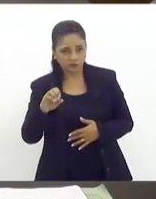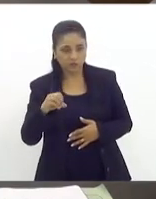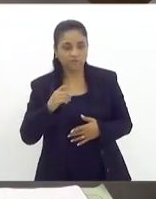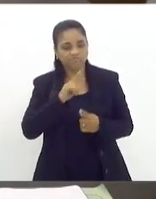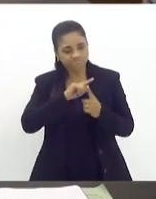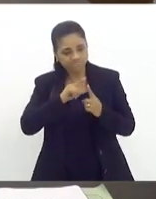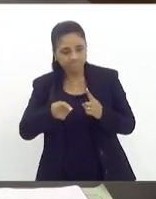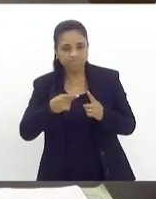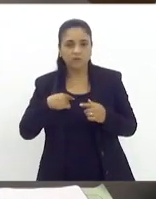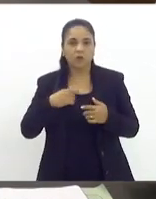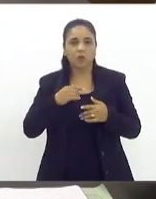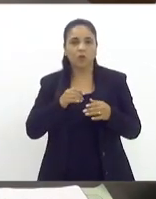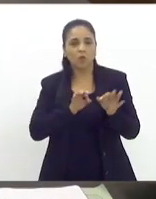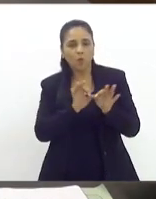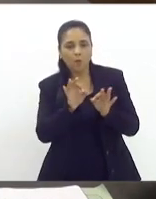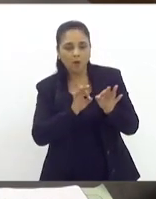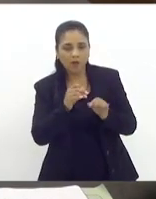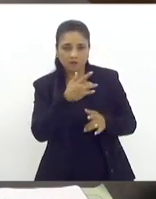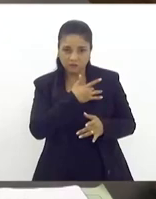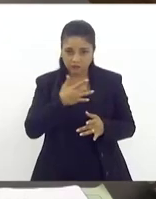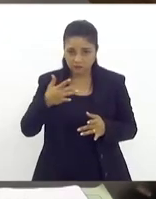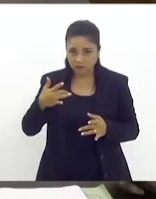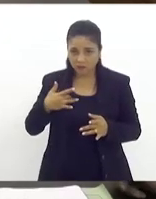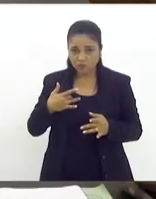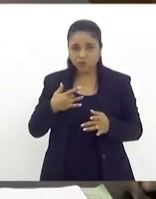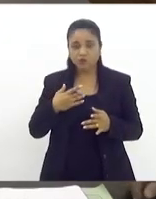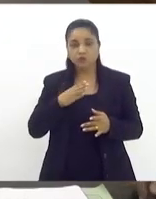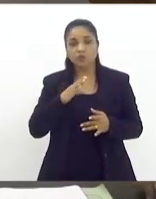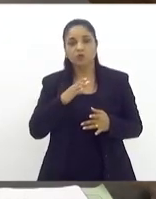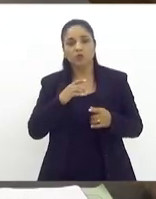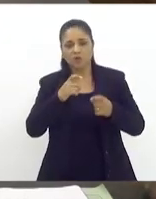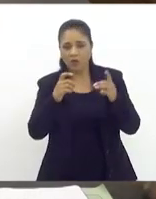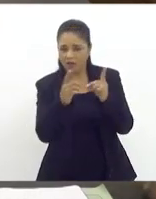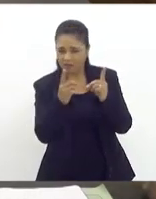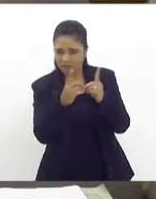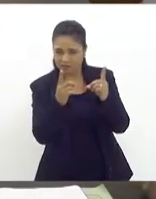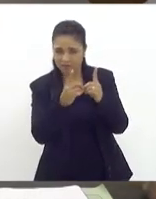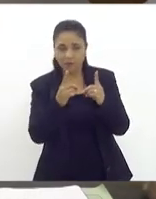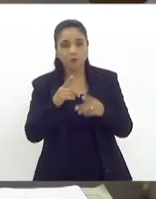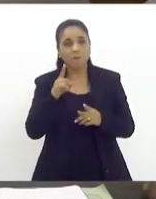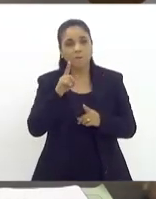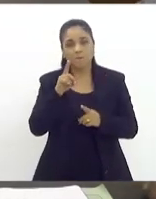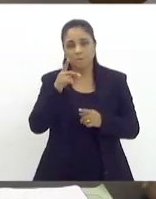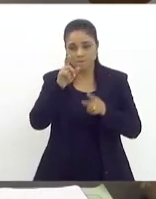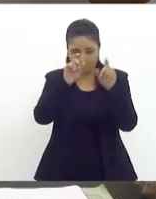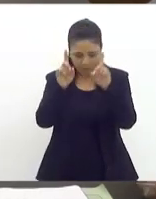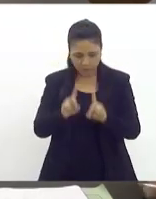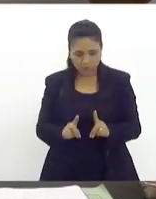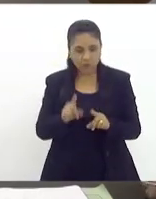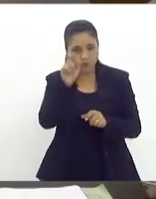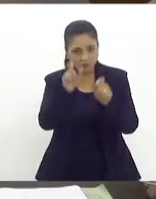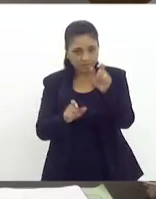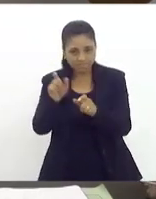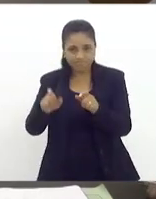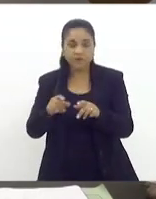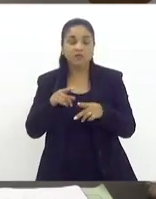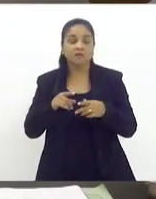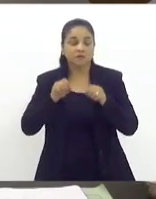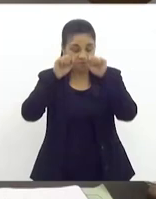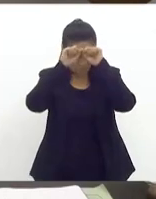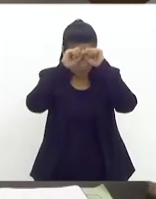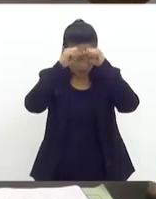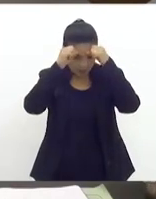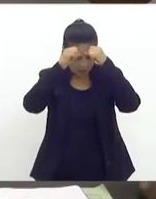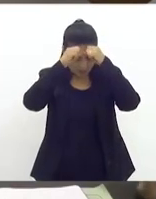o plano de saúde a limitar consultas para pessoas com deficiência, sobretudo as pessoas com transtorno do espectro autista. A lei